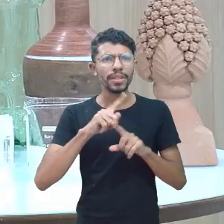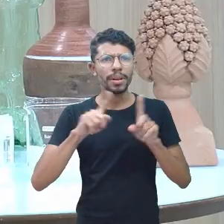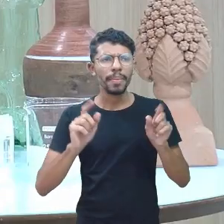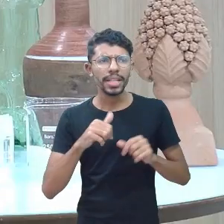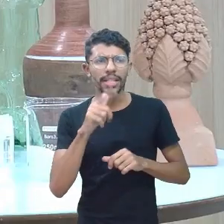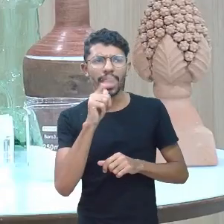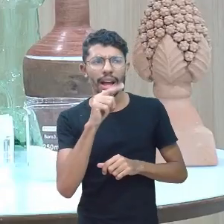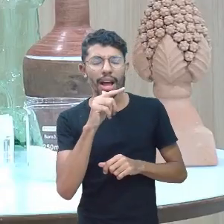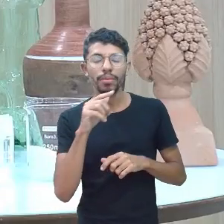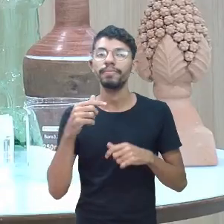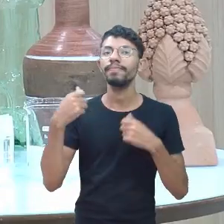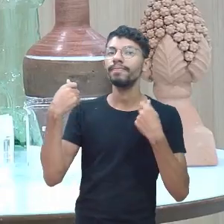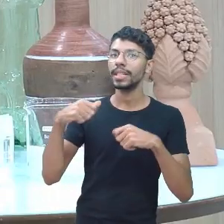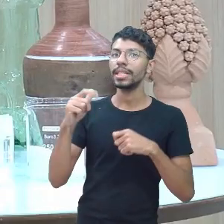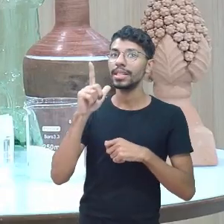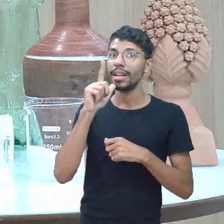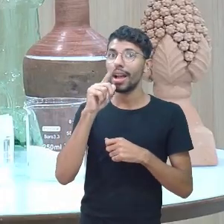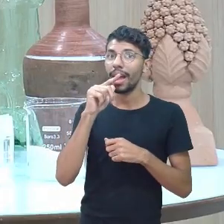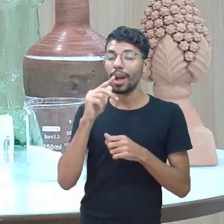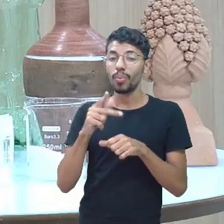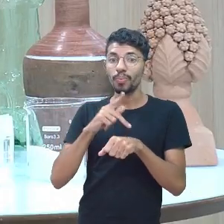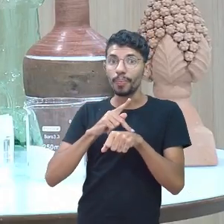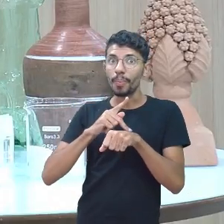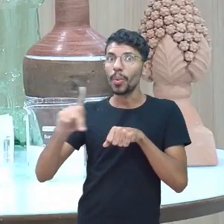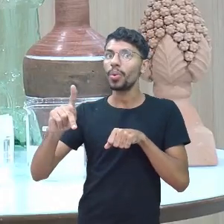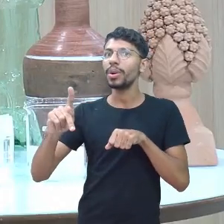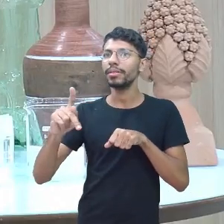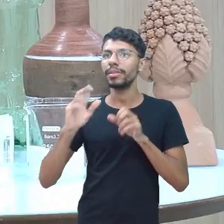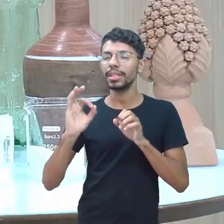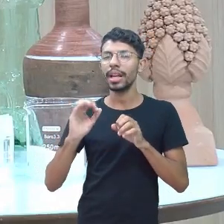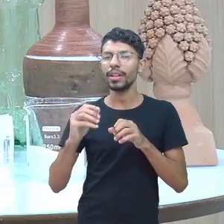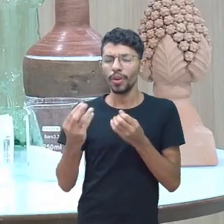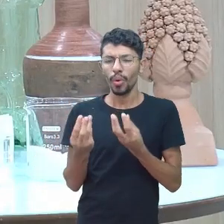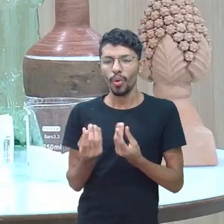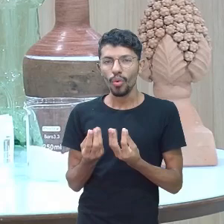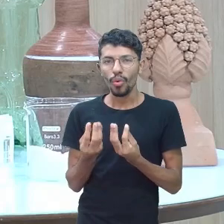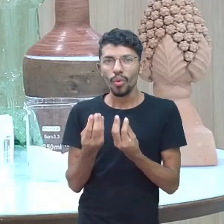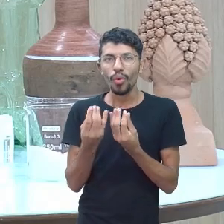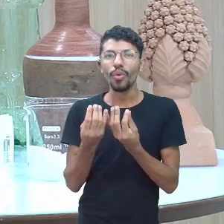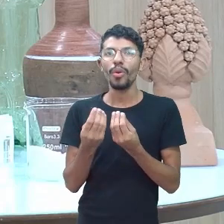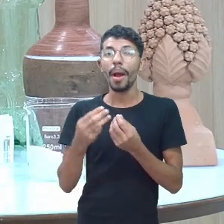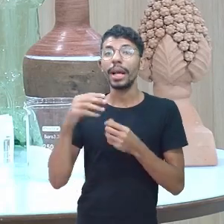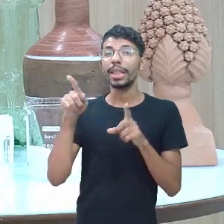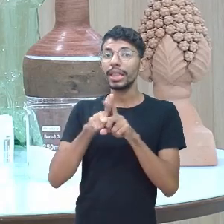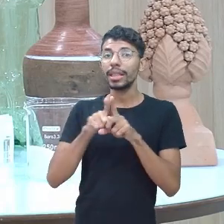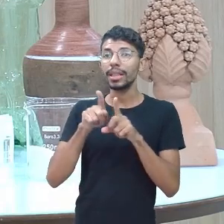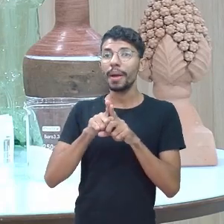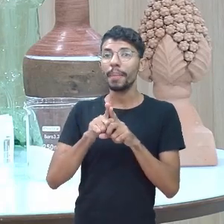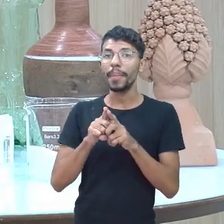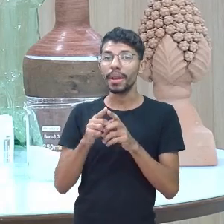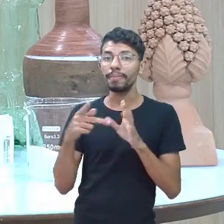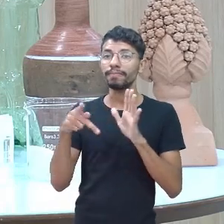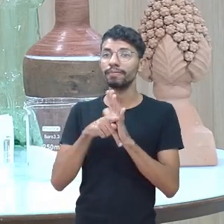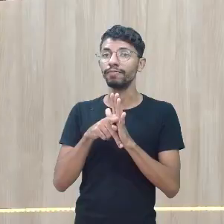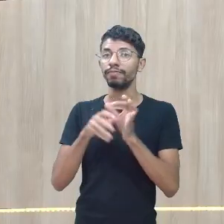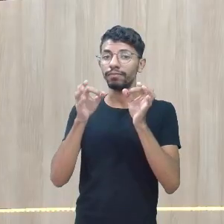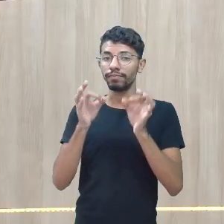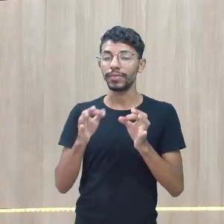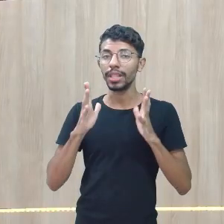água pura. Então, água fervida, água mineral, né? Para que esse realmente seja um líquido